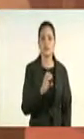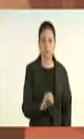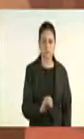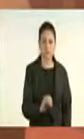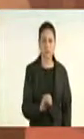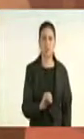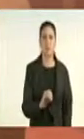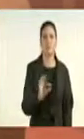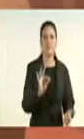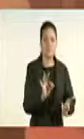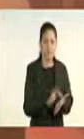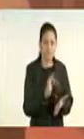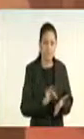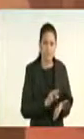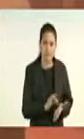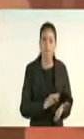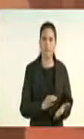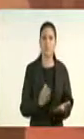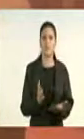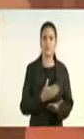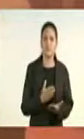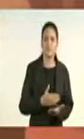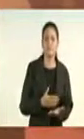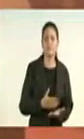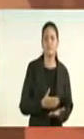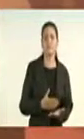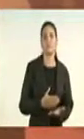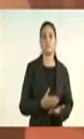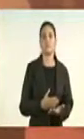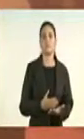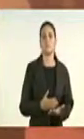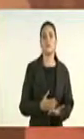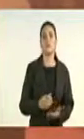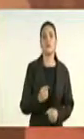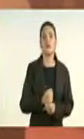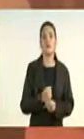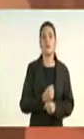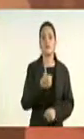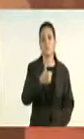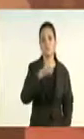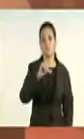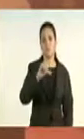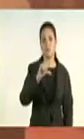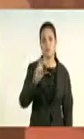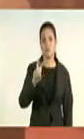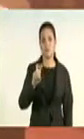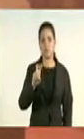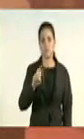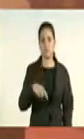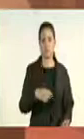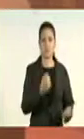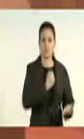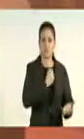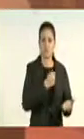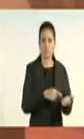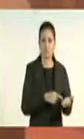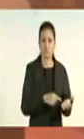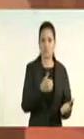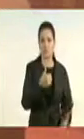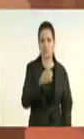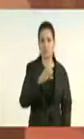direito limitada, edição de 1995, página 105. Esse entendimento